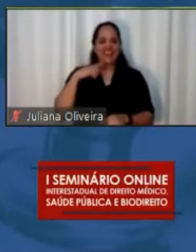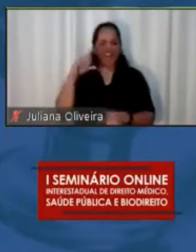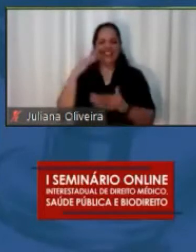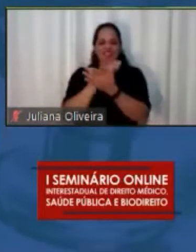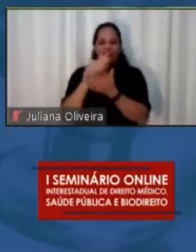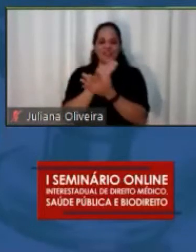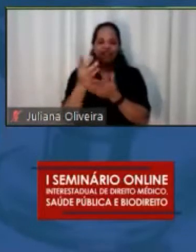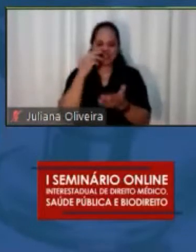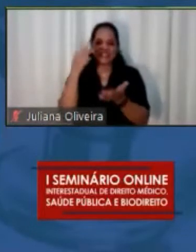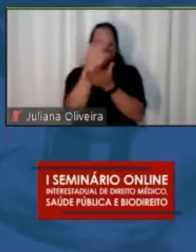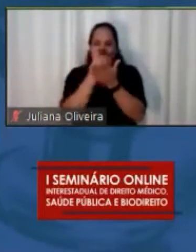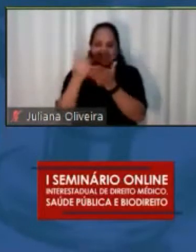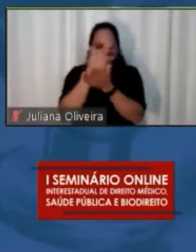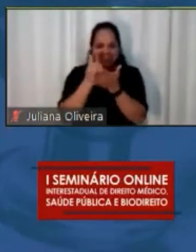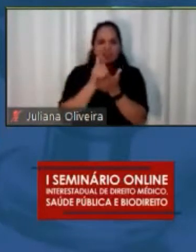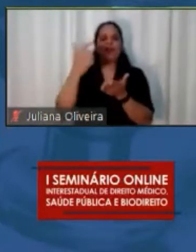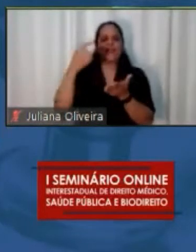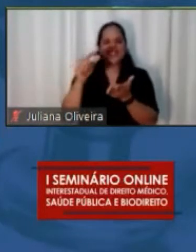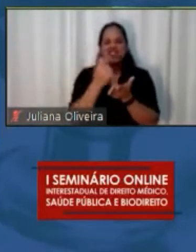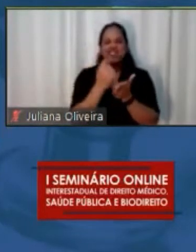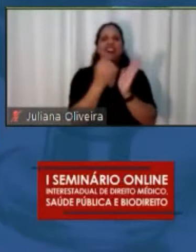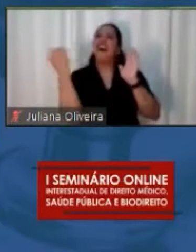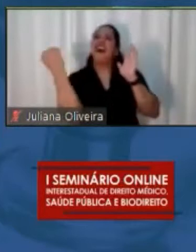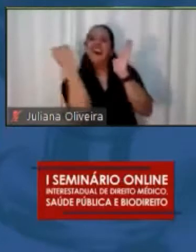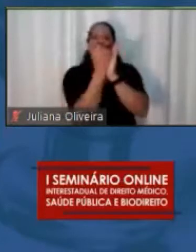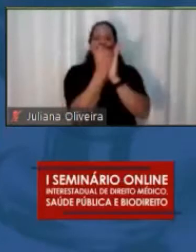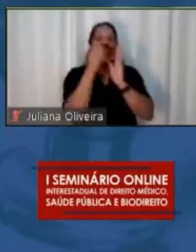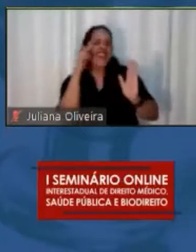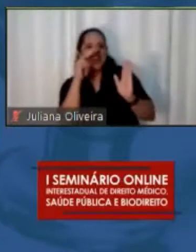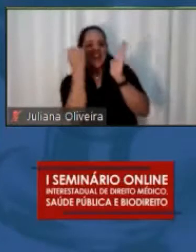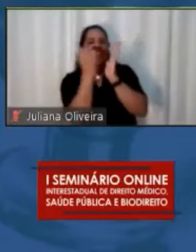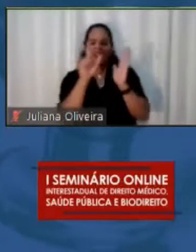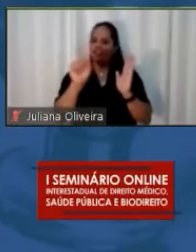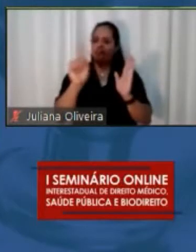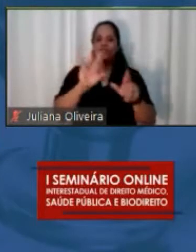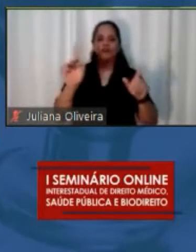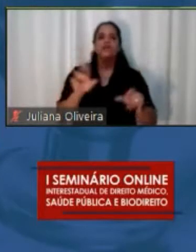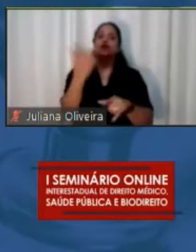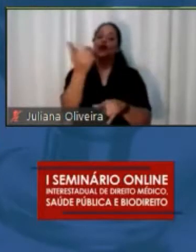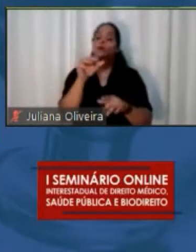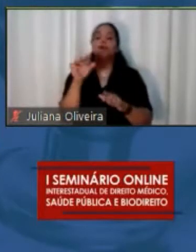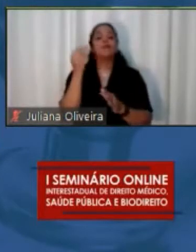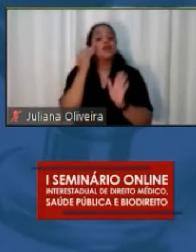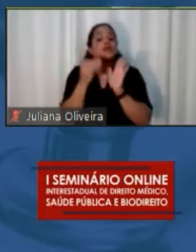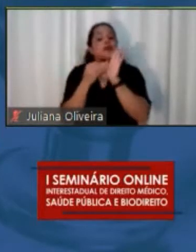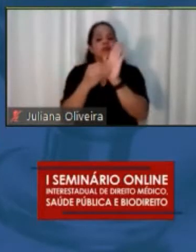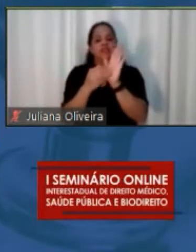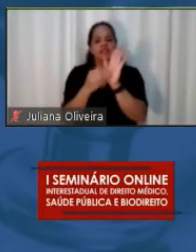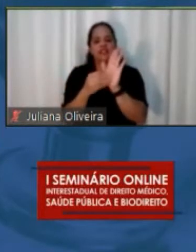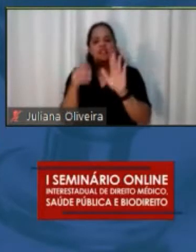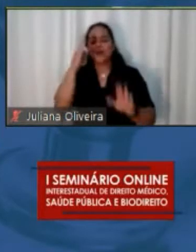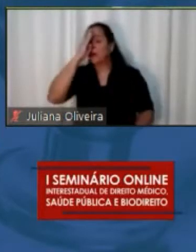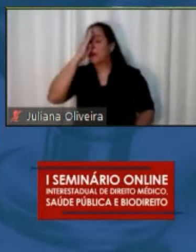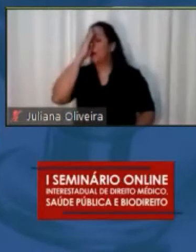uma vinculação comercial com elas, mas todas elas servem com um único objetivo: fazer com que